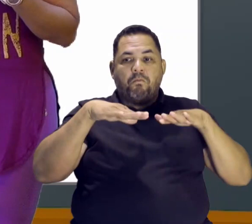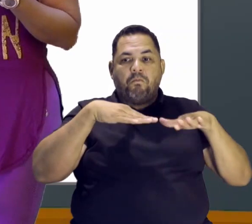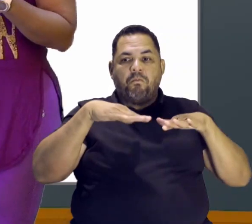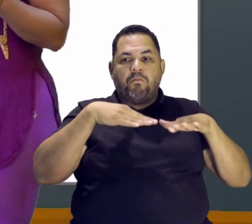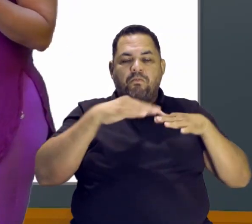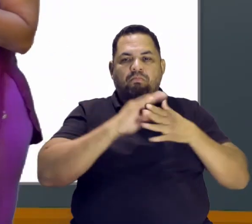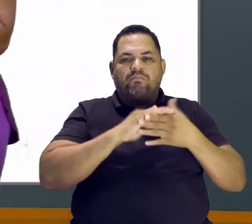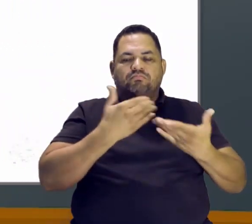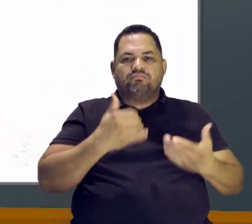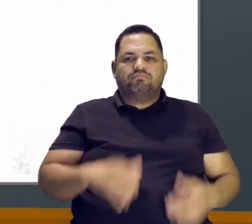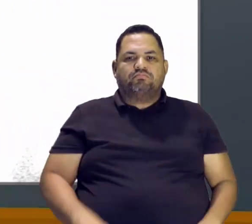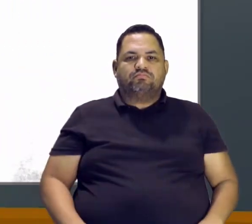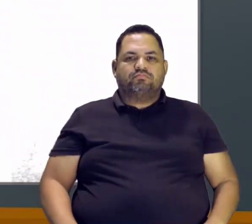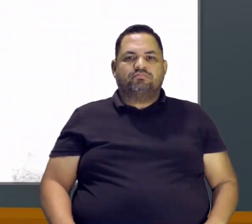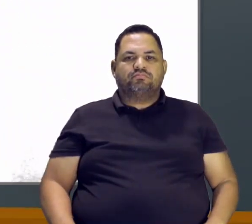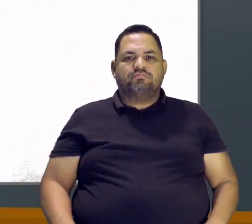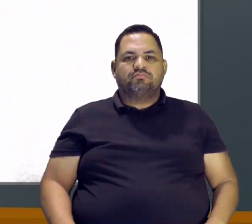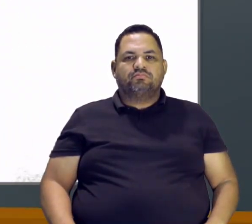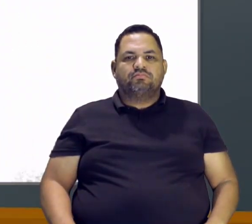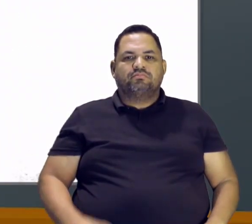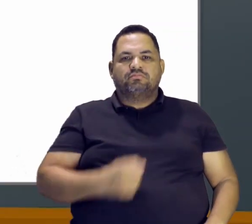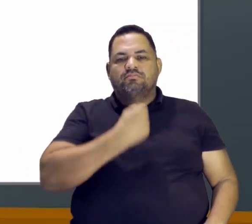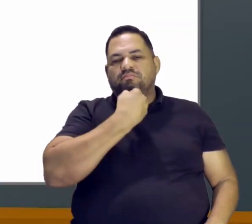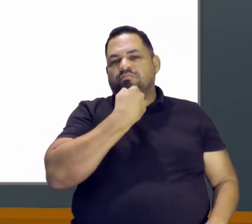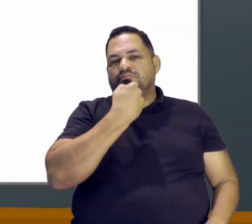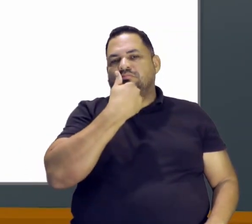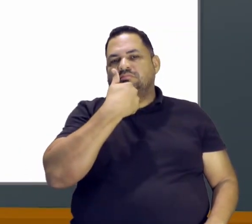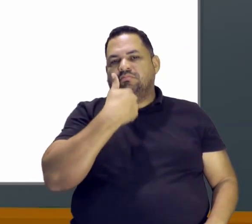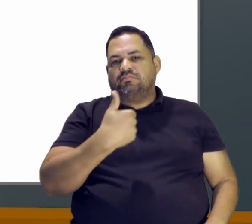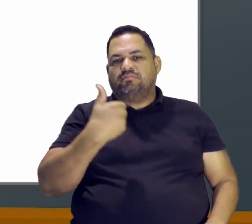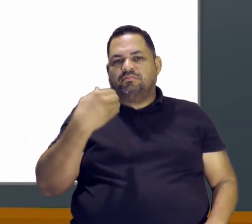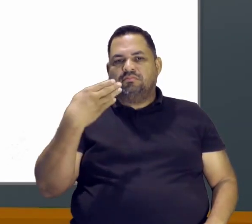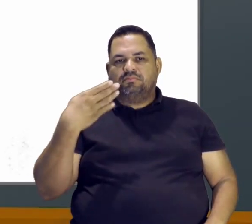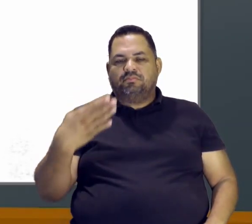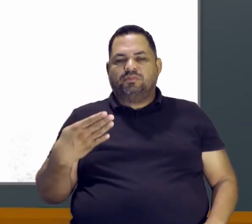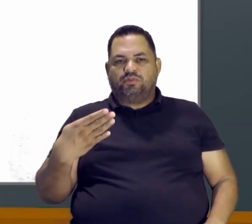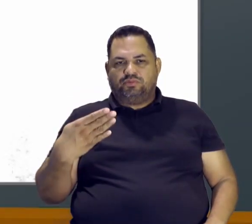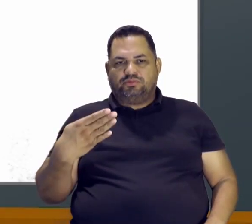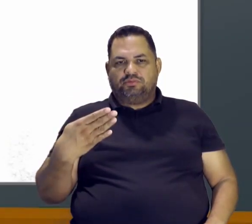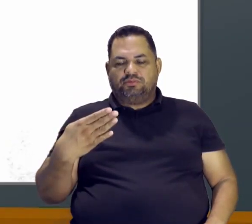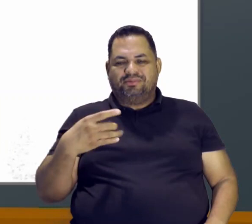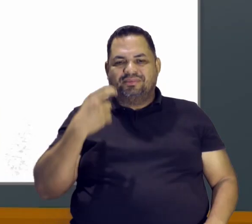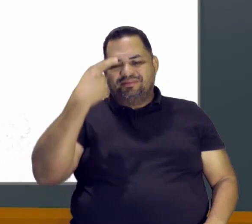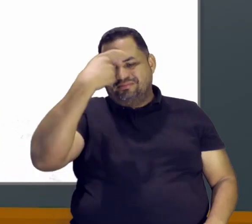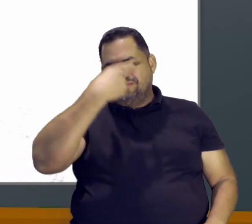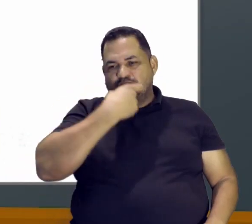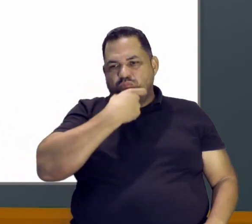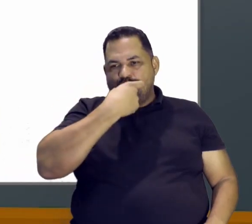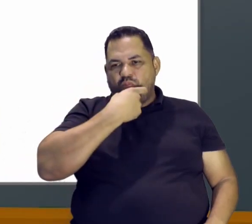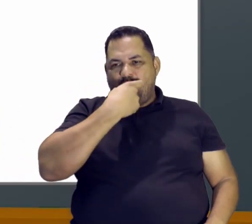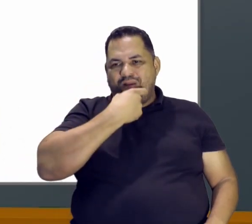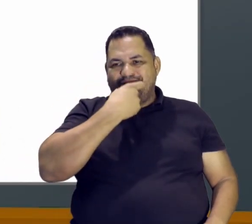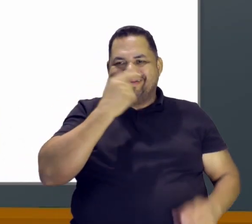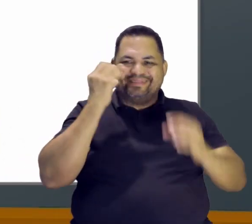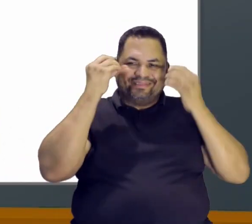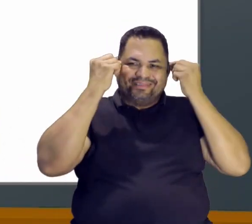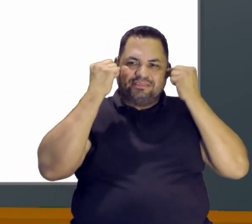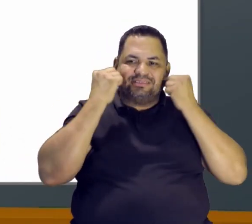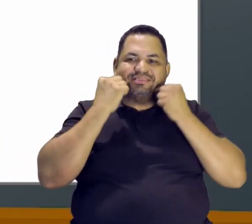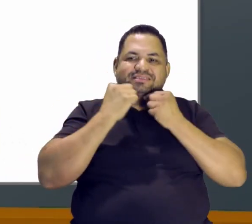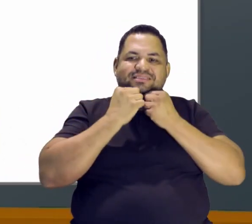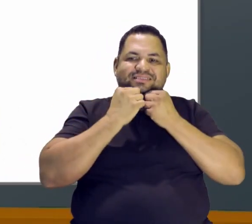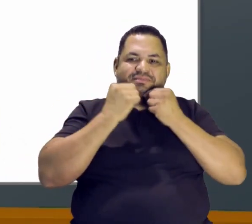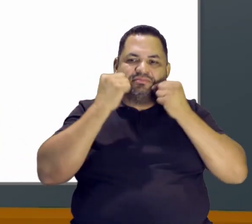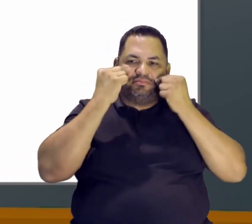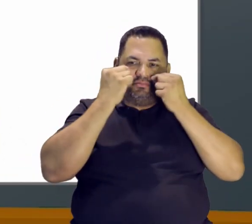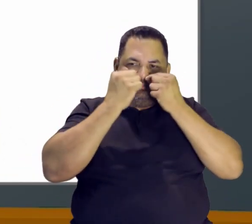mínimo o quê? 14 músculos. 14 músculos aqui, ao redor da minha boca. Né?